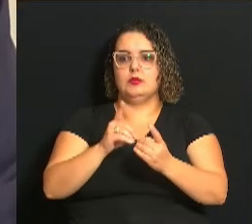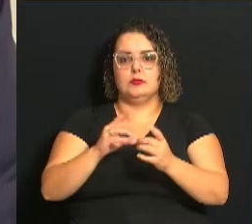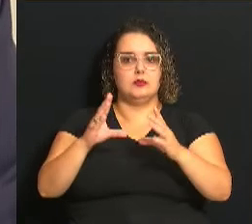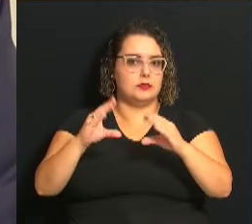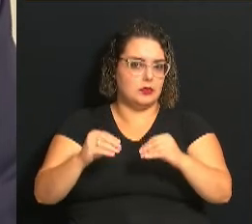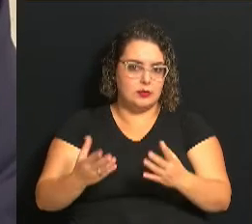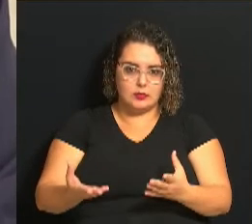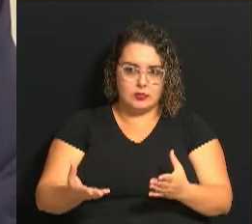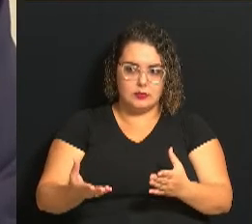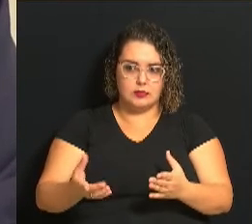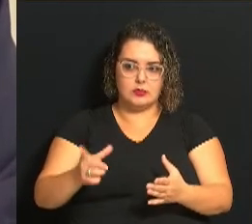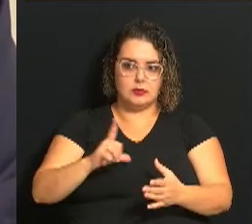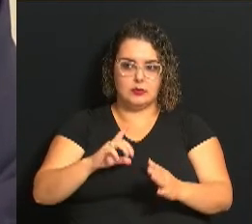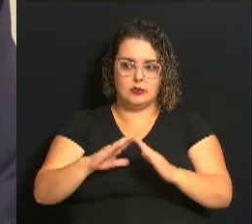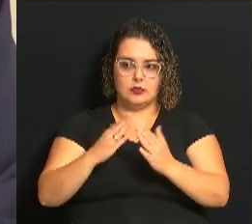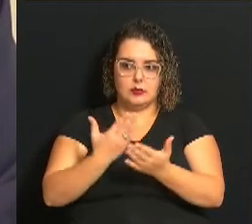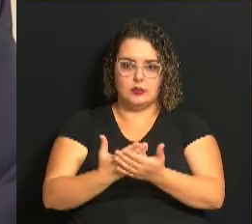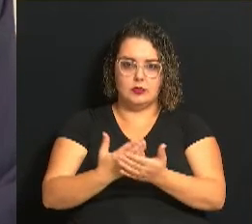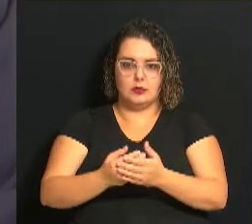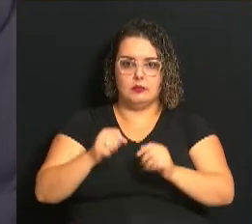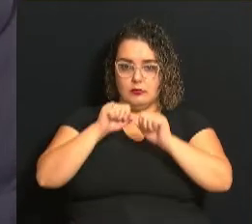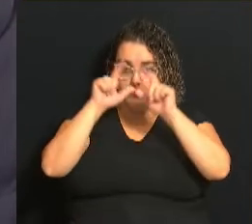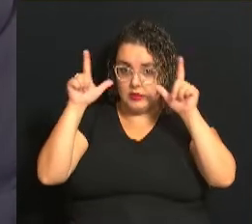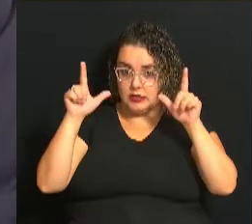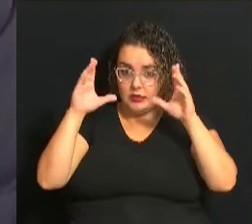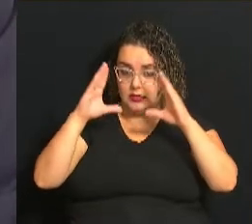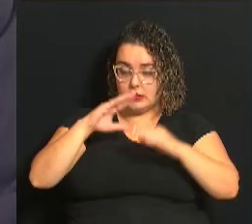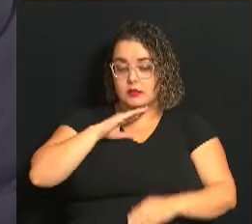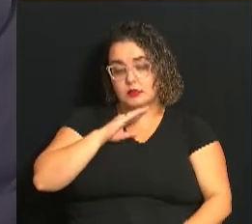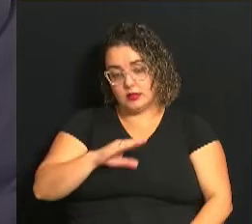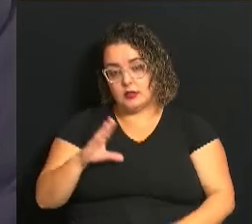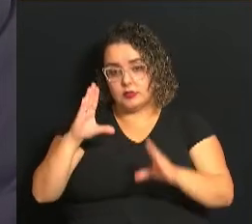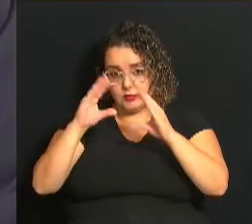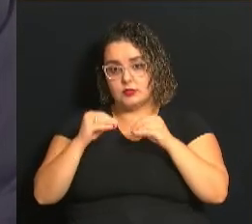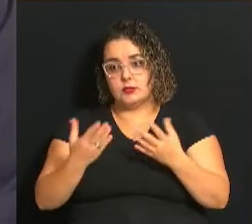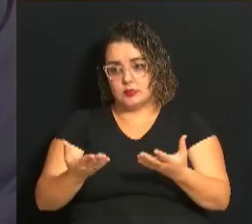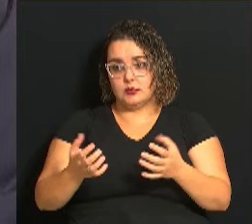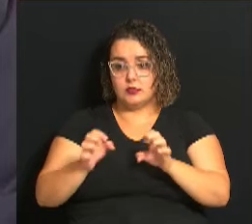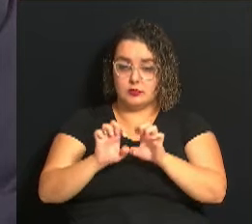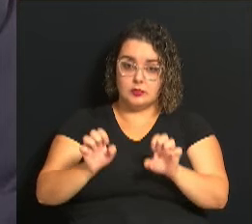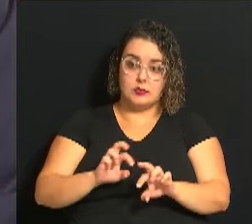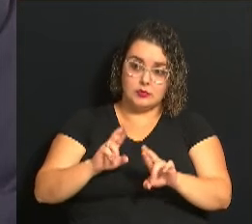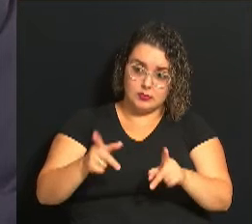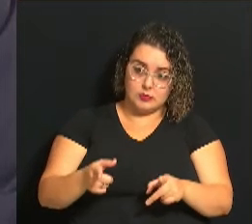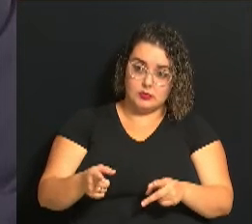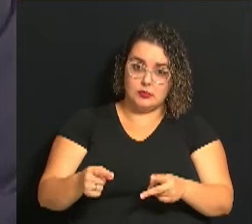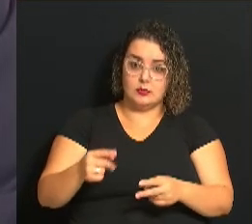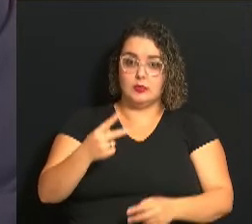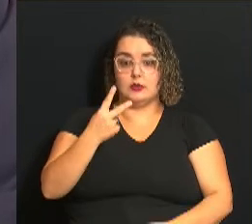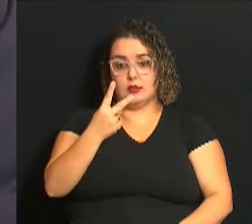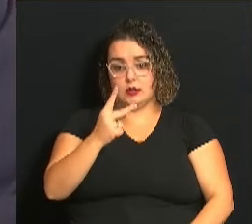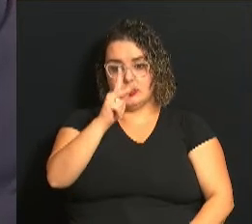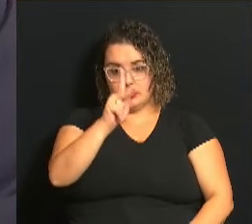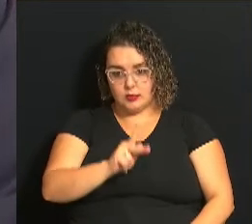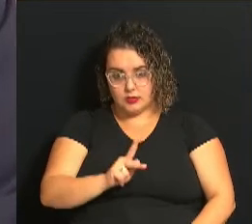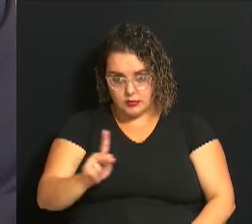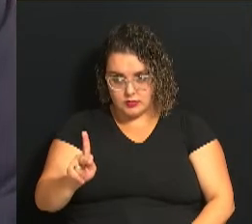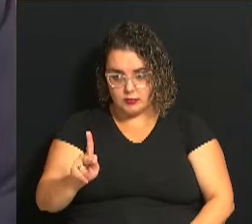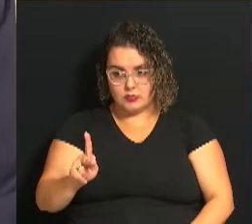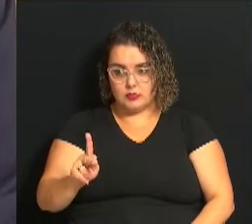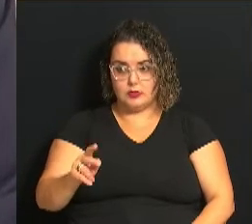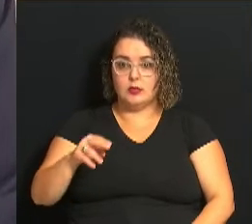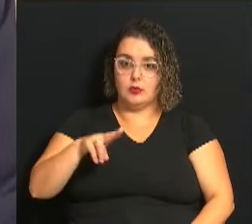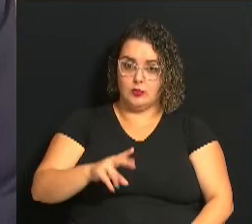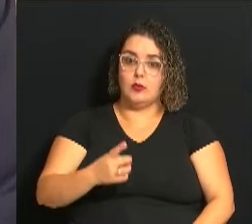Tem escola que atende manhã, tarde e noite. Aí você tem uma estrutura um pouquinho diferente, que é 2 vice-diretores ou até mesmo